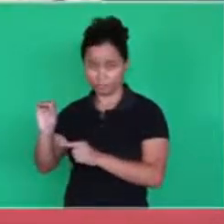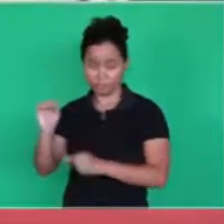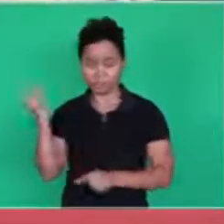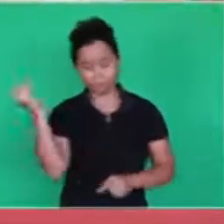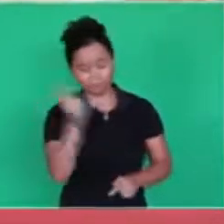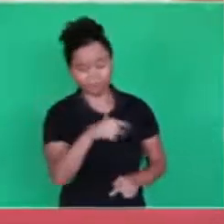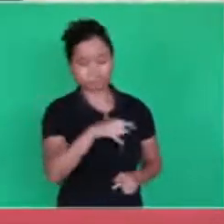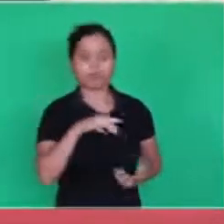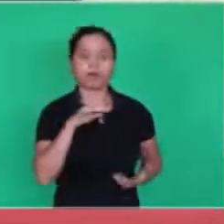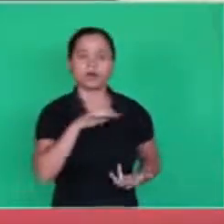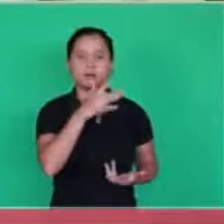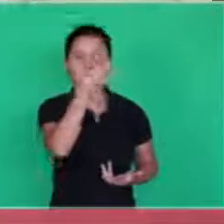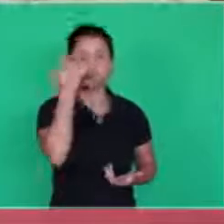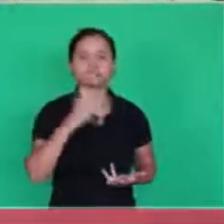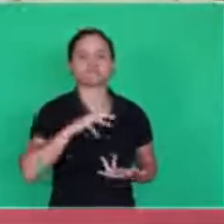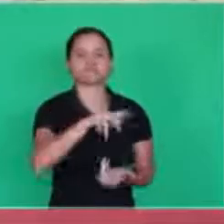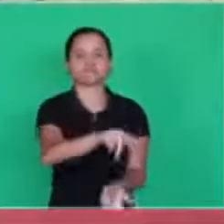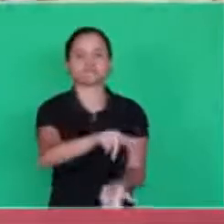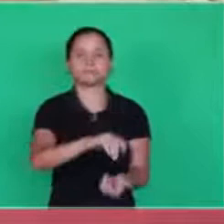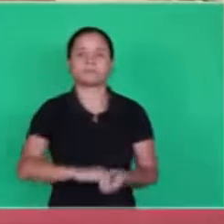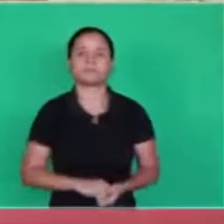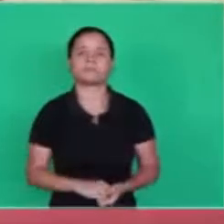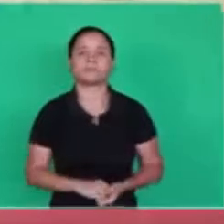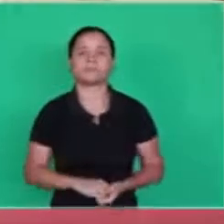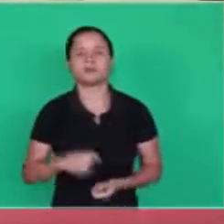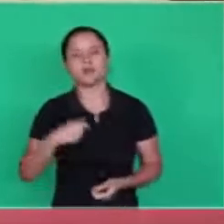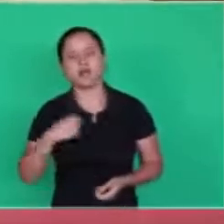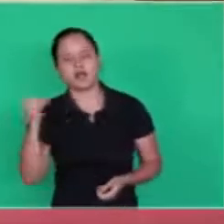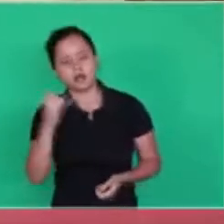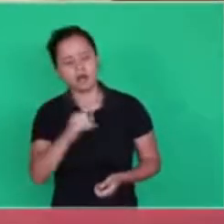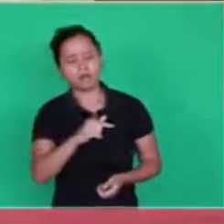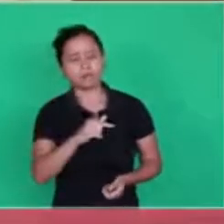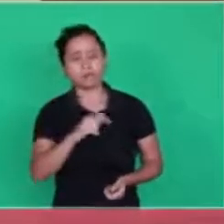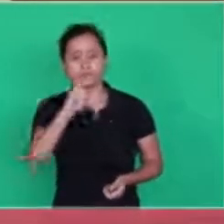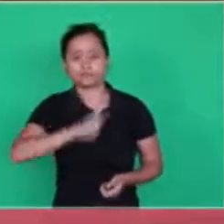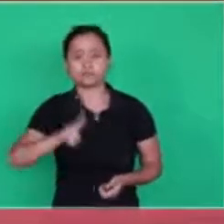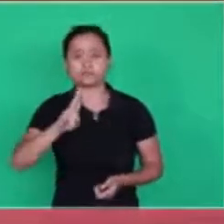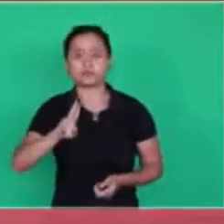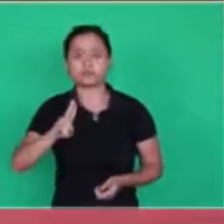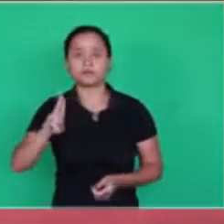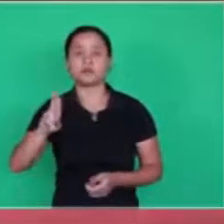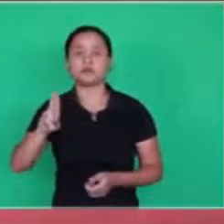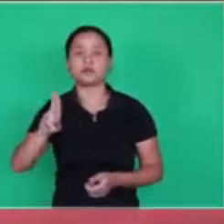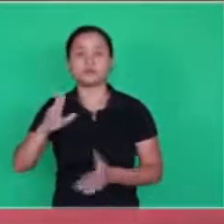Deus, eu estou falando, olha aqui, não, ele usou Jesus. Pode passar.